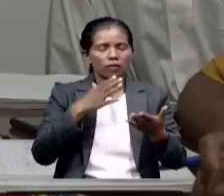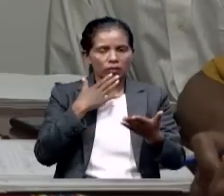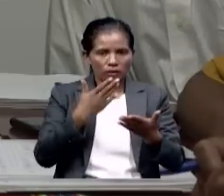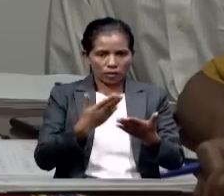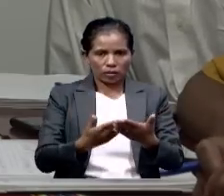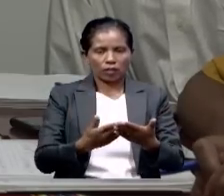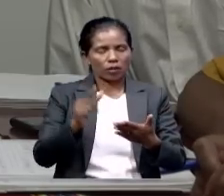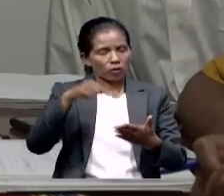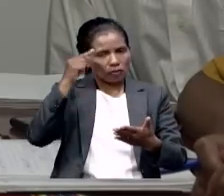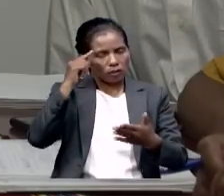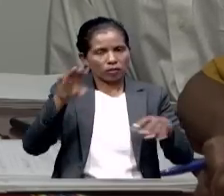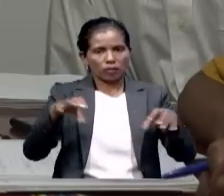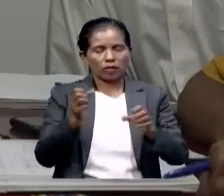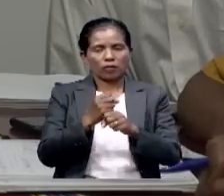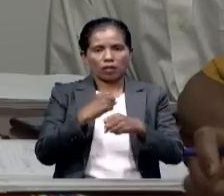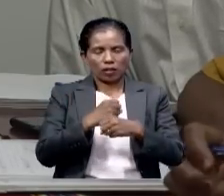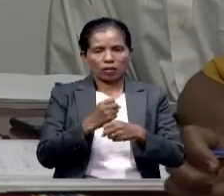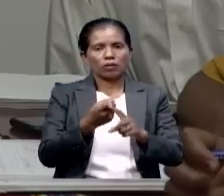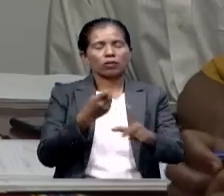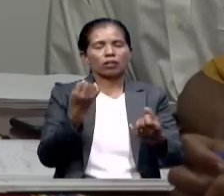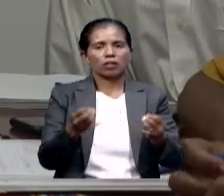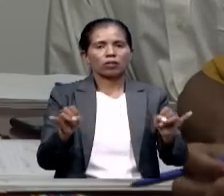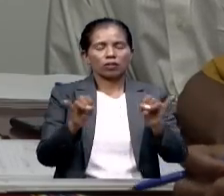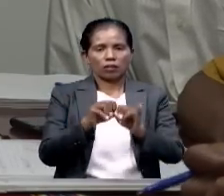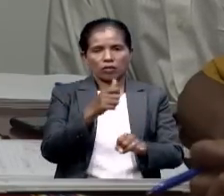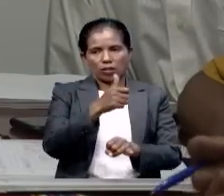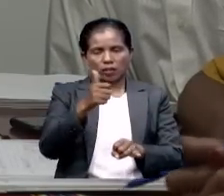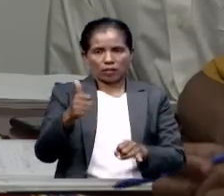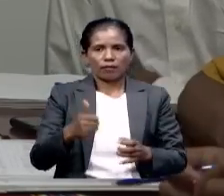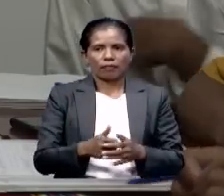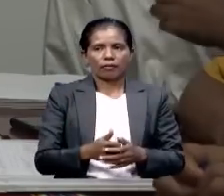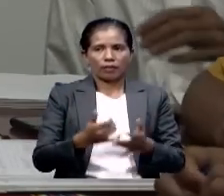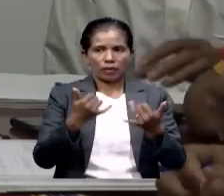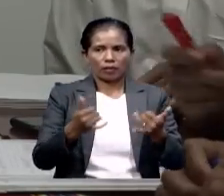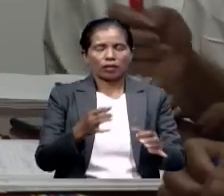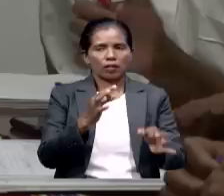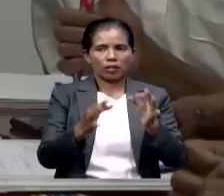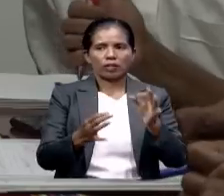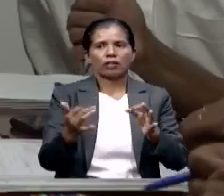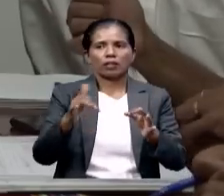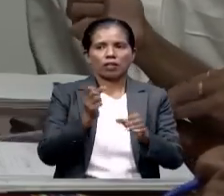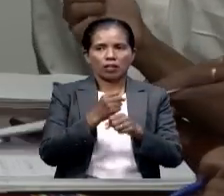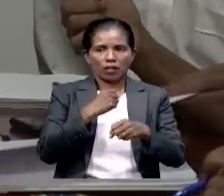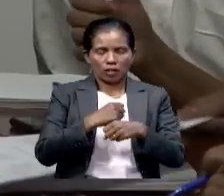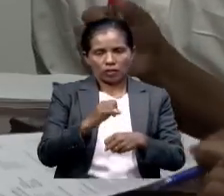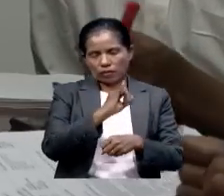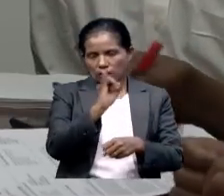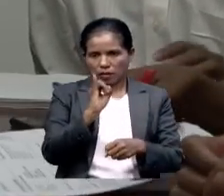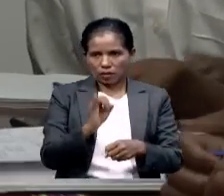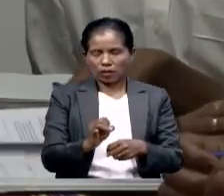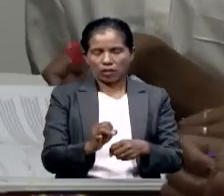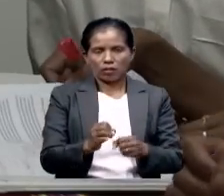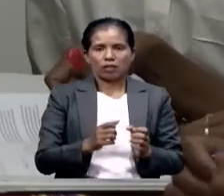agora halau hus instituição ideia se ida ne quando sirene mak halu investigação